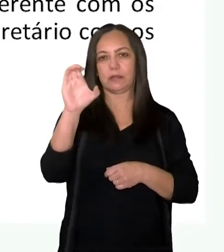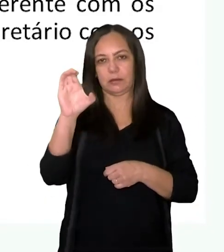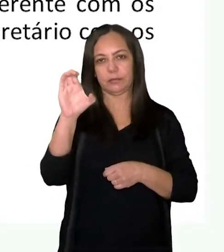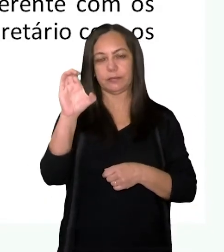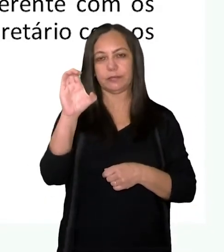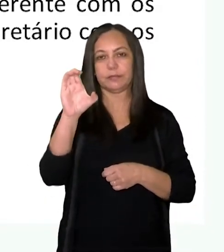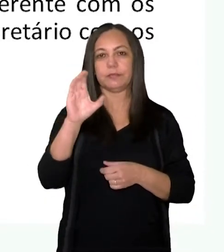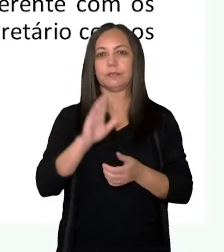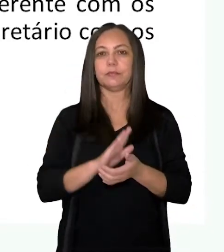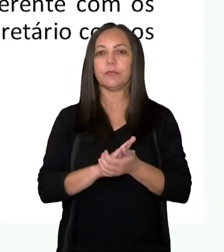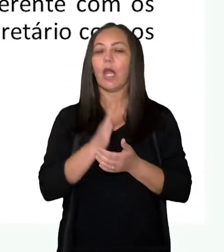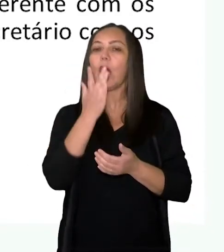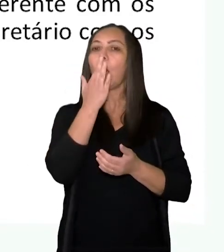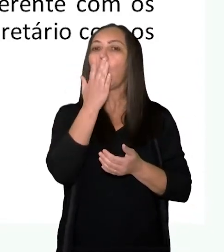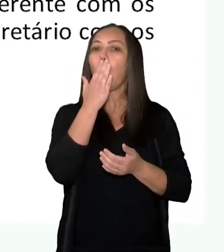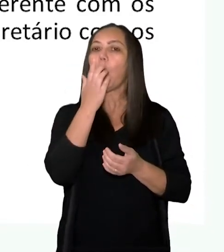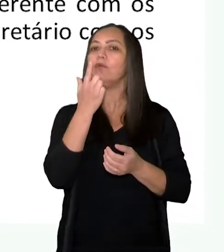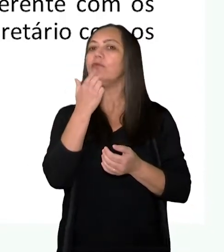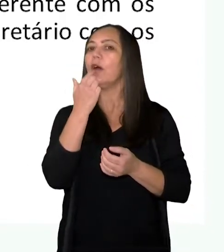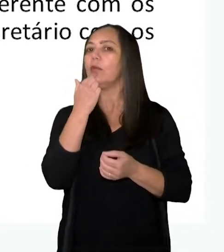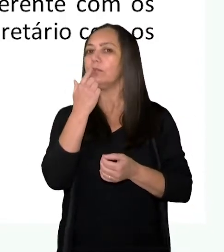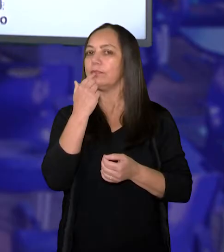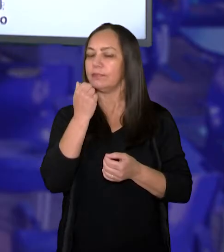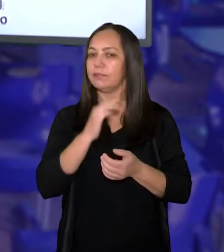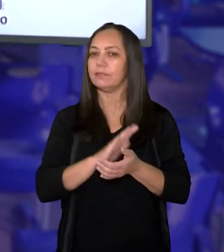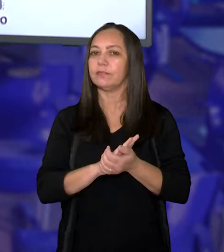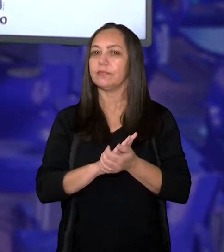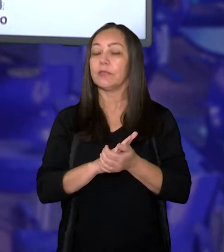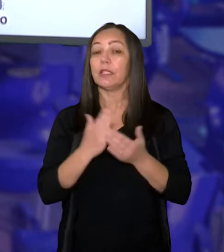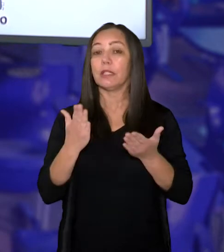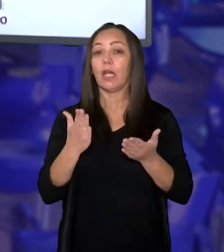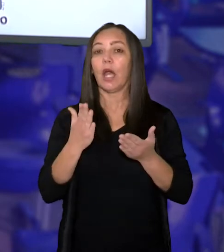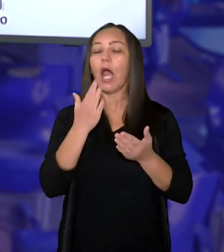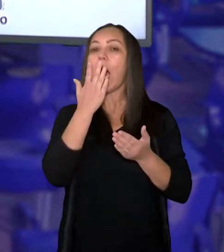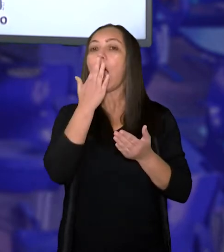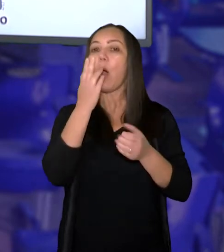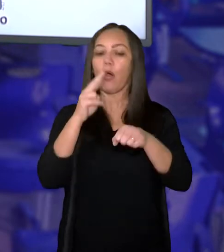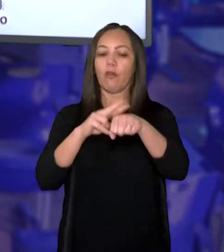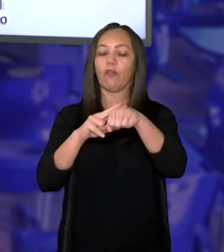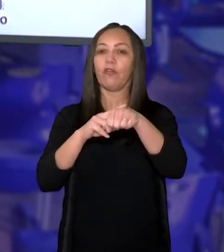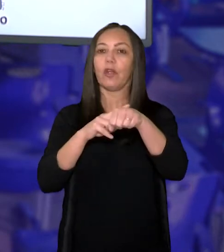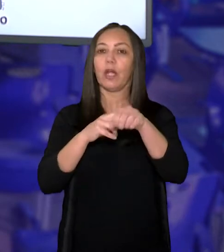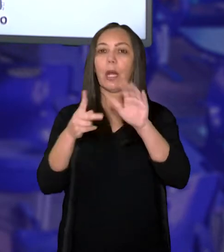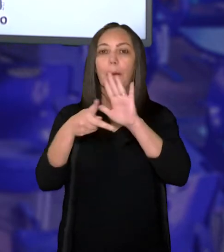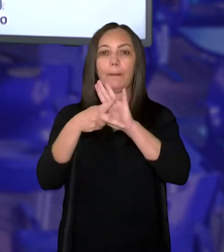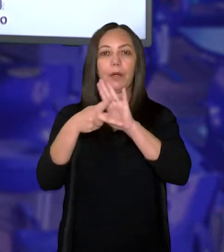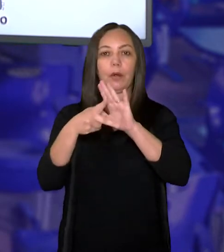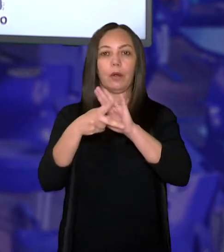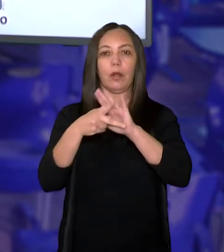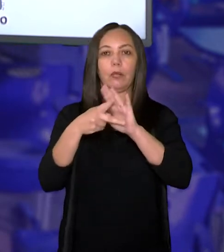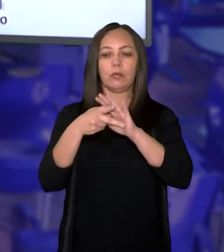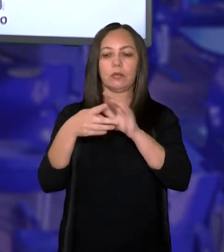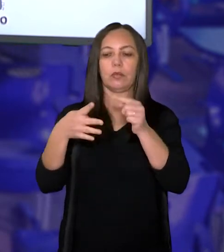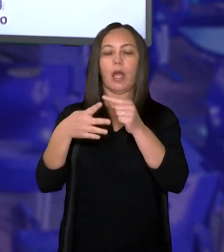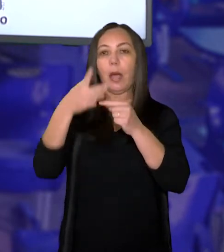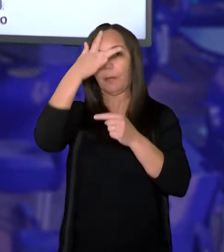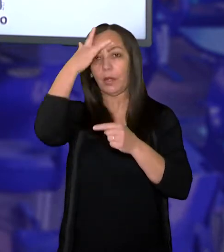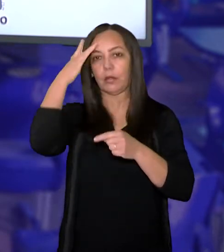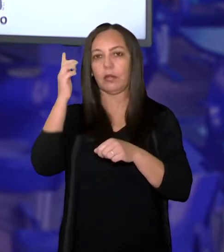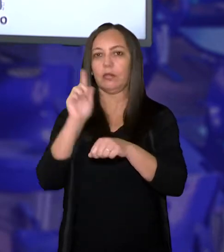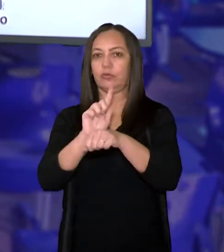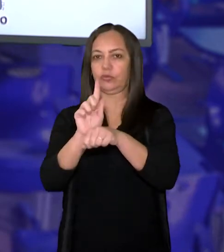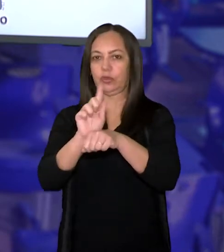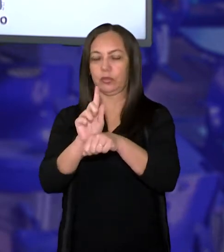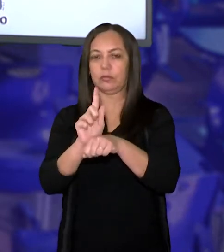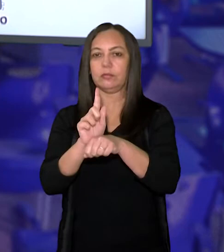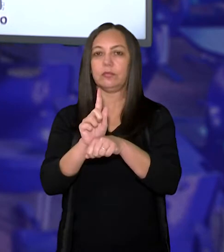e C, de cor vermelha. Então, os crachás da cor verde pertencem aos candidatos a